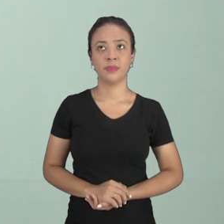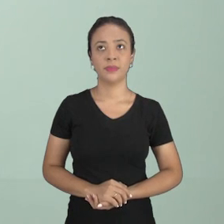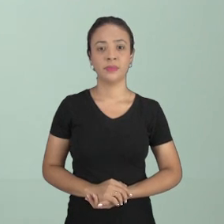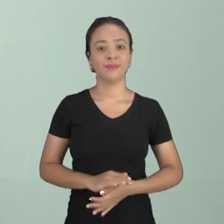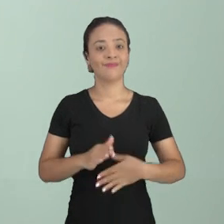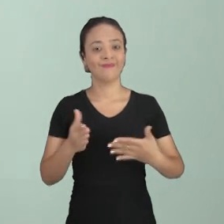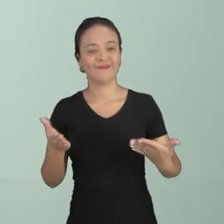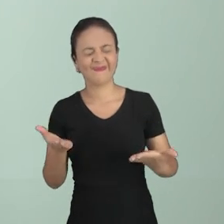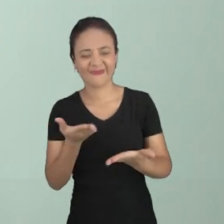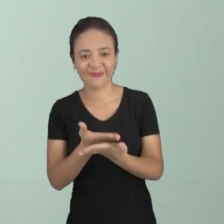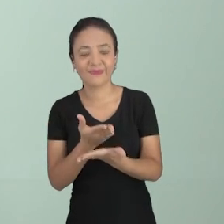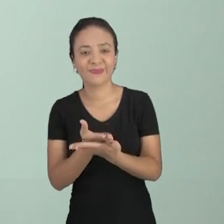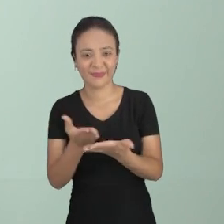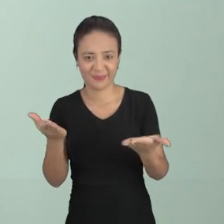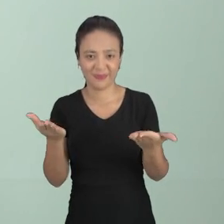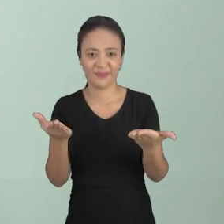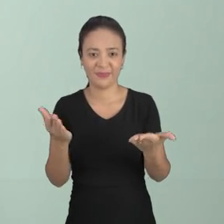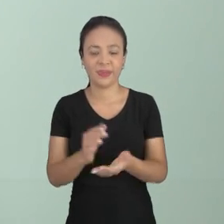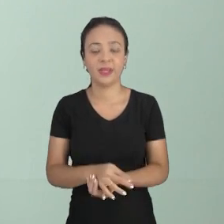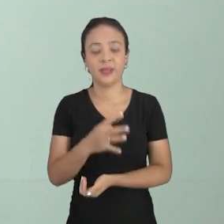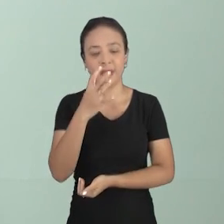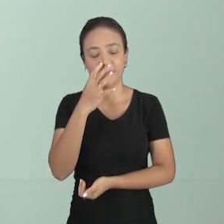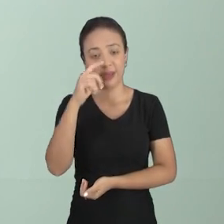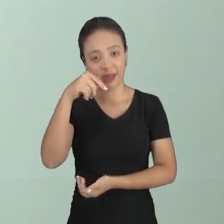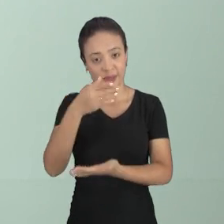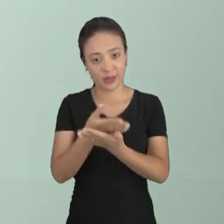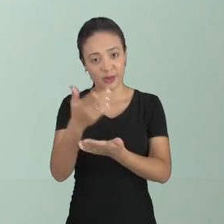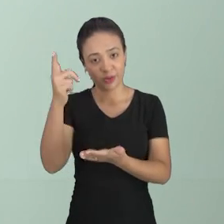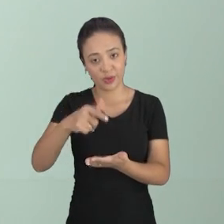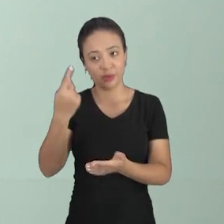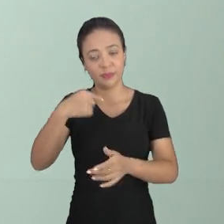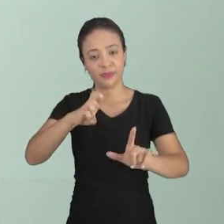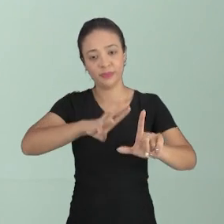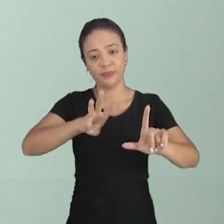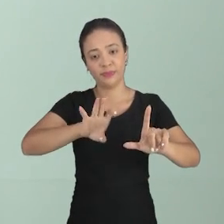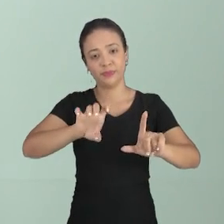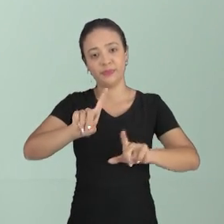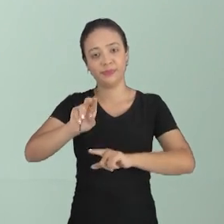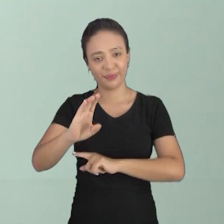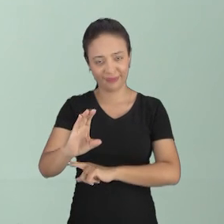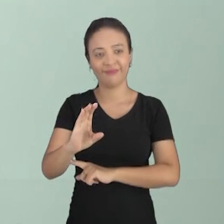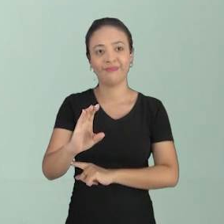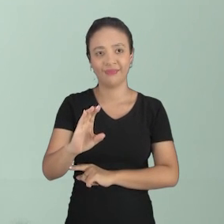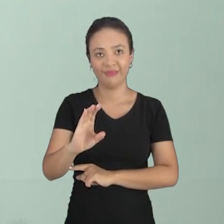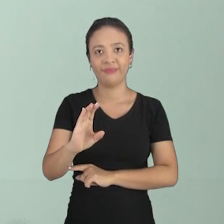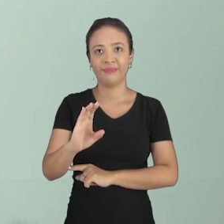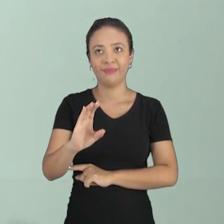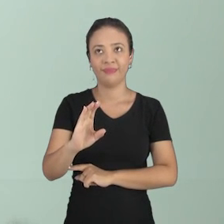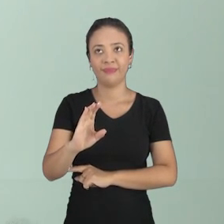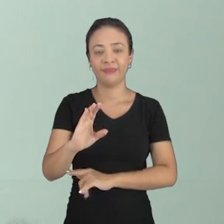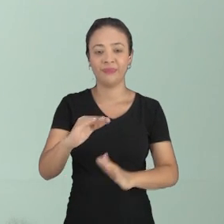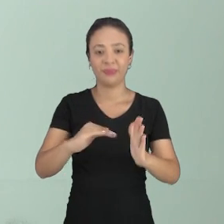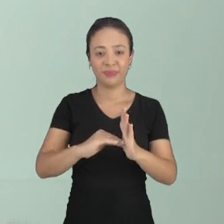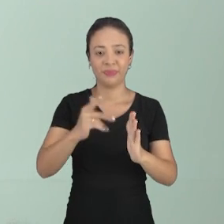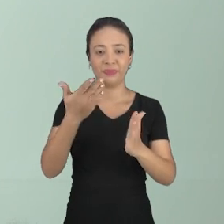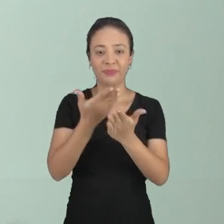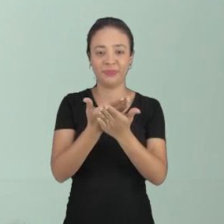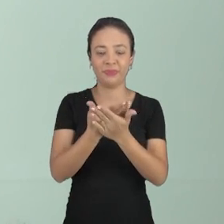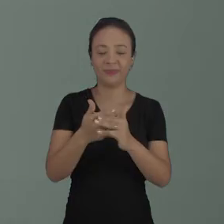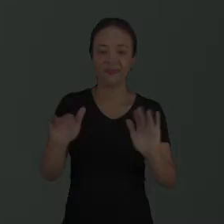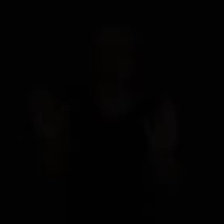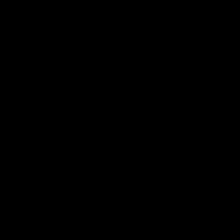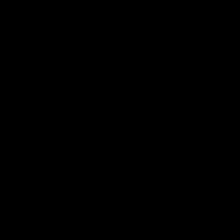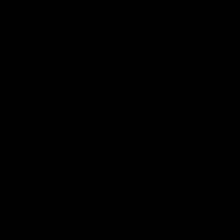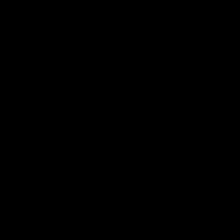e essa foi a nossa aula de hoje para Rever essa aula acesso à plataforma educ bom e até a próxima